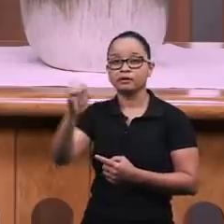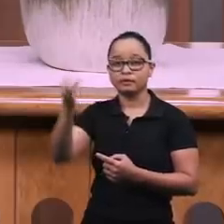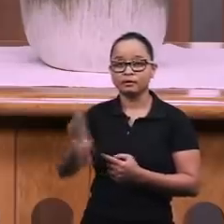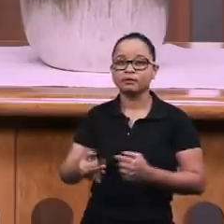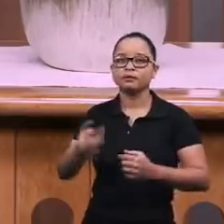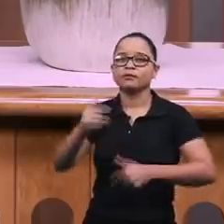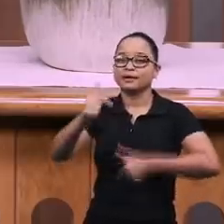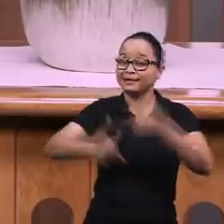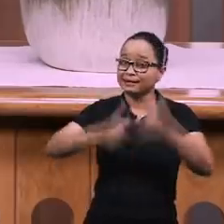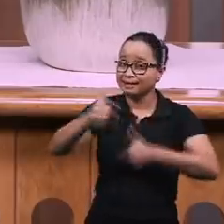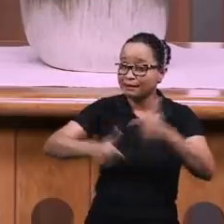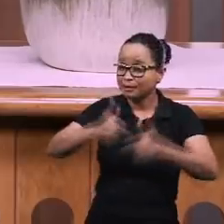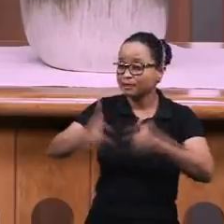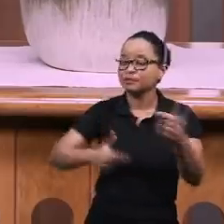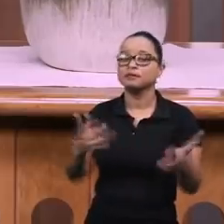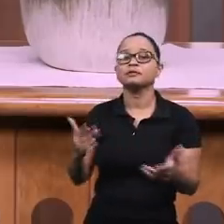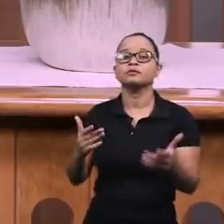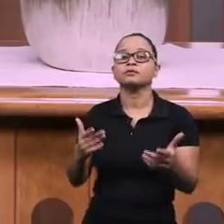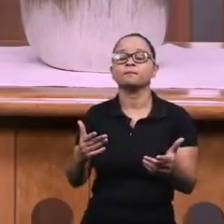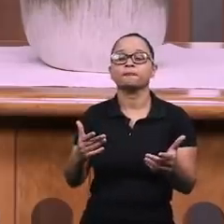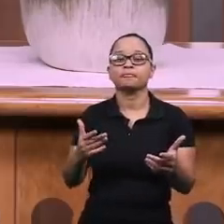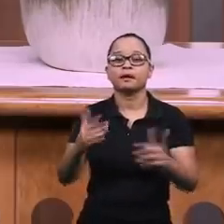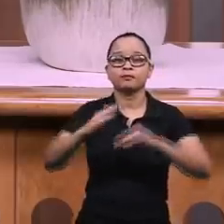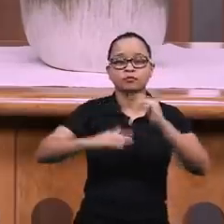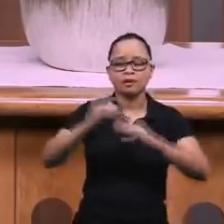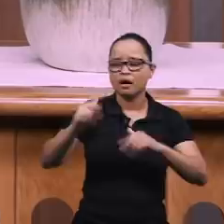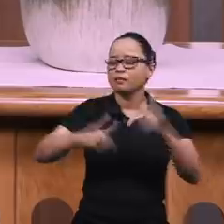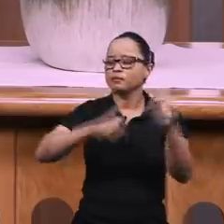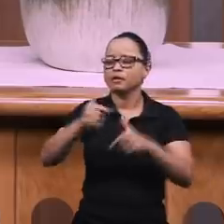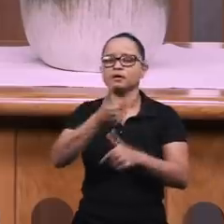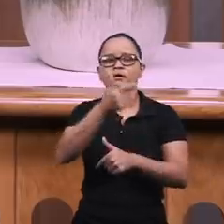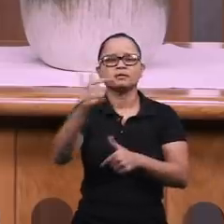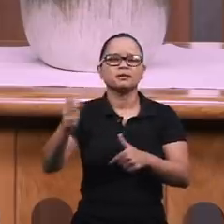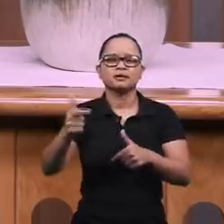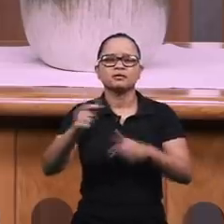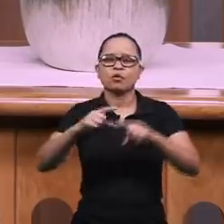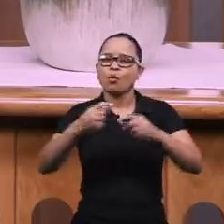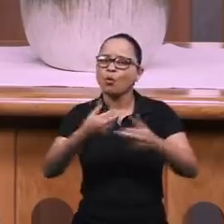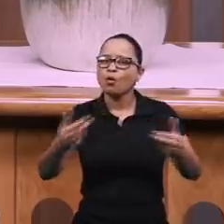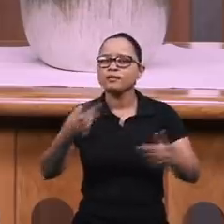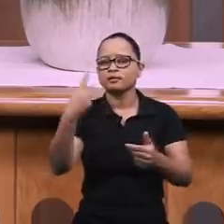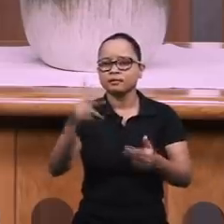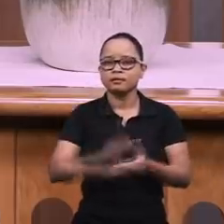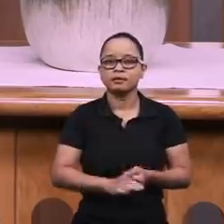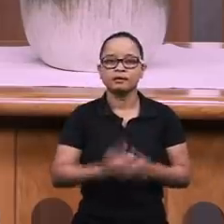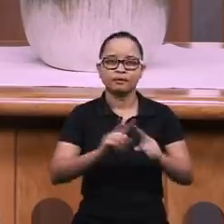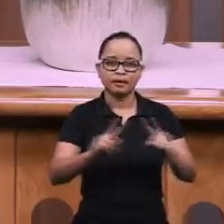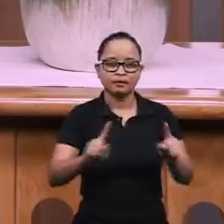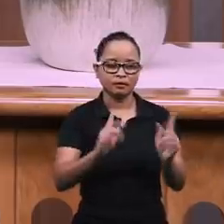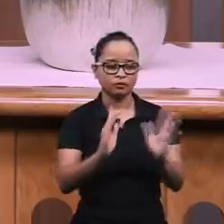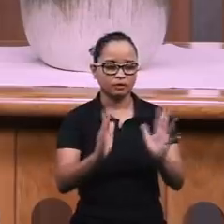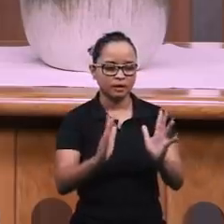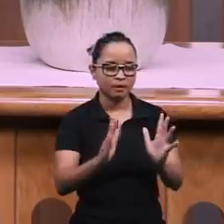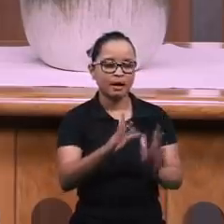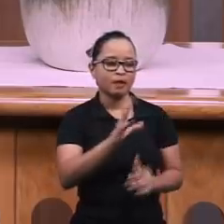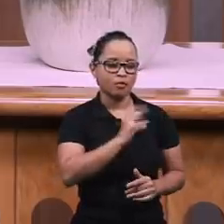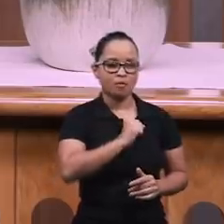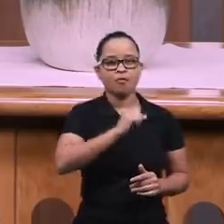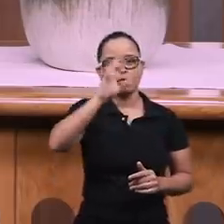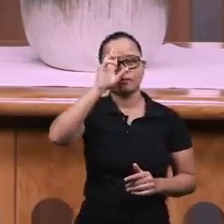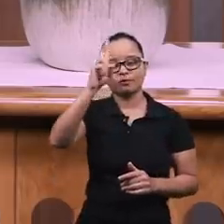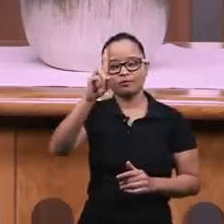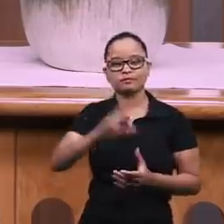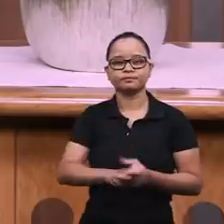estava no meio das suas atividades profissionais do dia mas ele achou um tempo para nos atender aqui é pelo amor que nós temos a obra do senhor